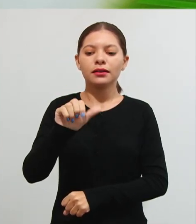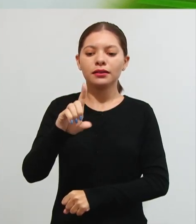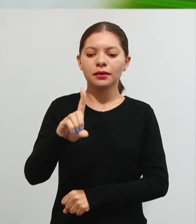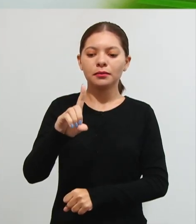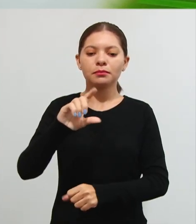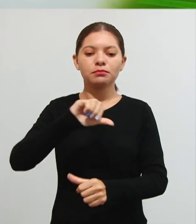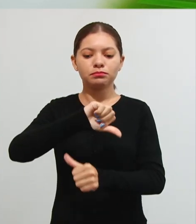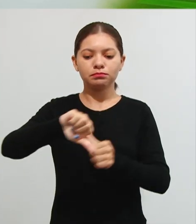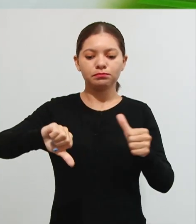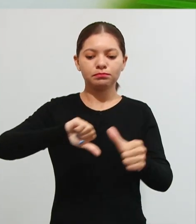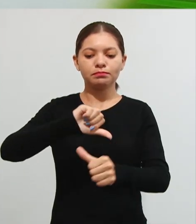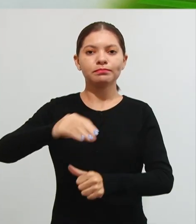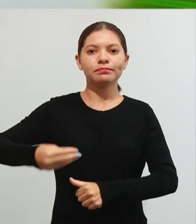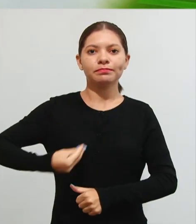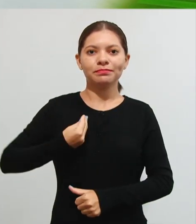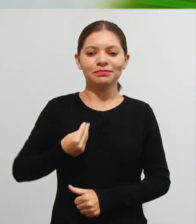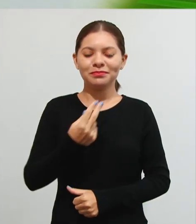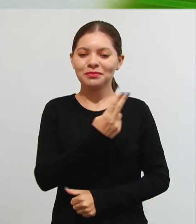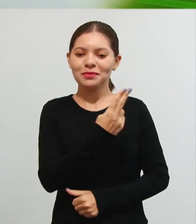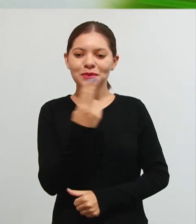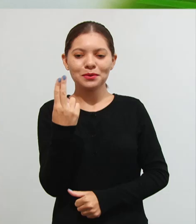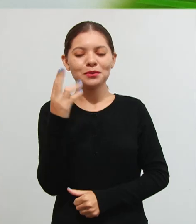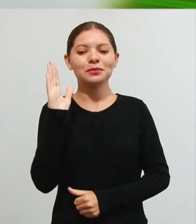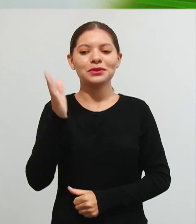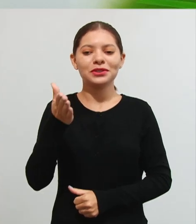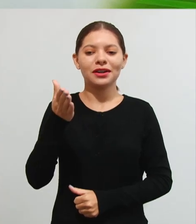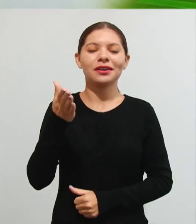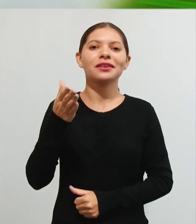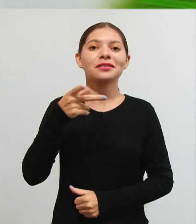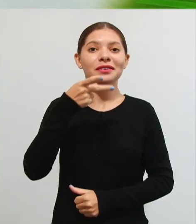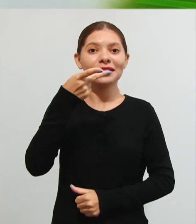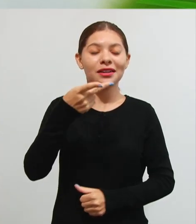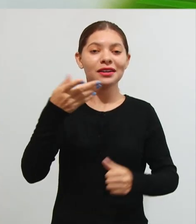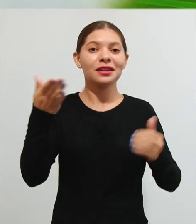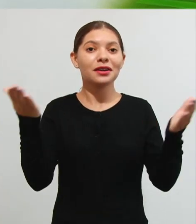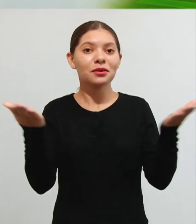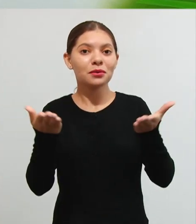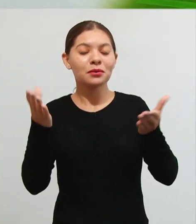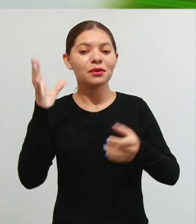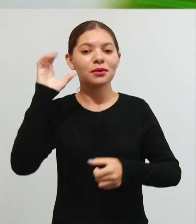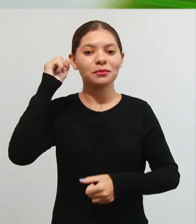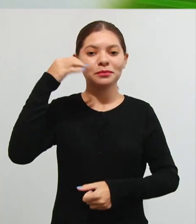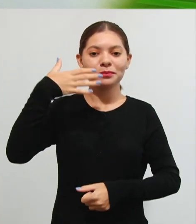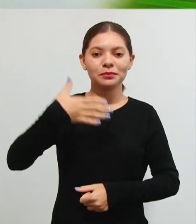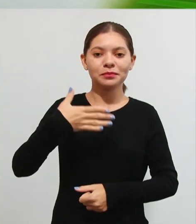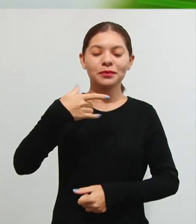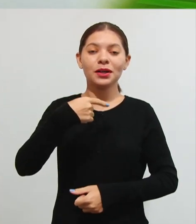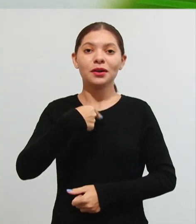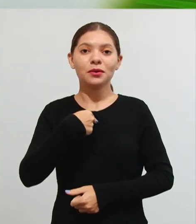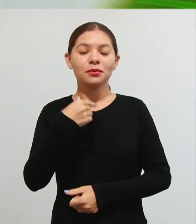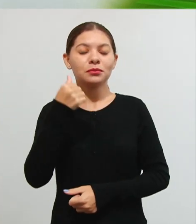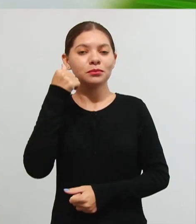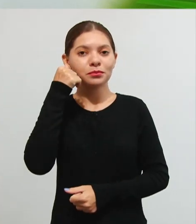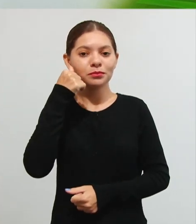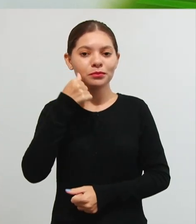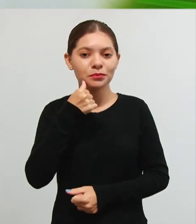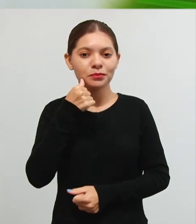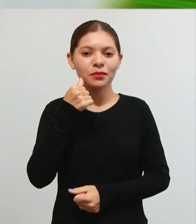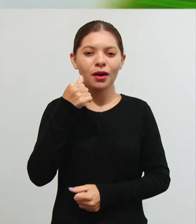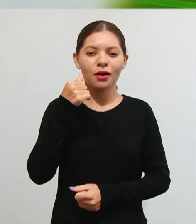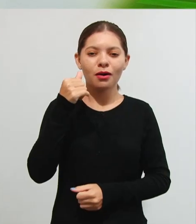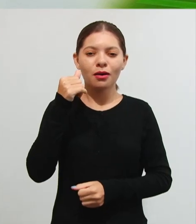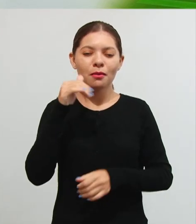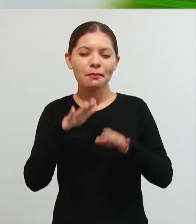Realidades. Como eu disse, o meu nome é Rosângela e agora eu vou fazer a minha audiodescrição. Eu sou uma mulher de mais ou